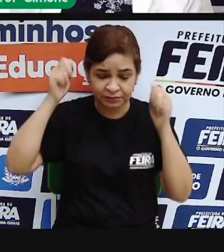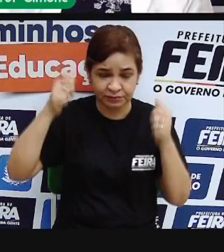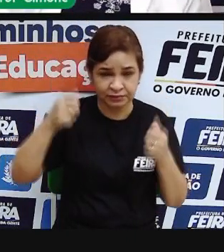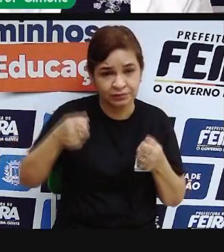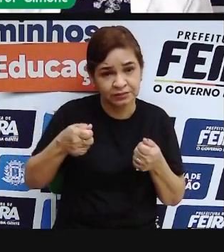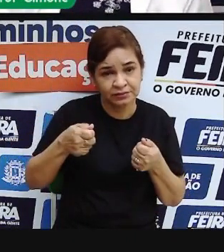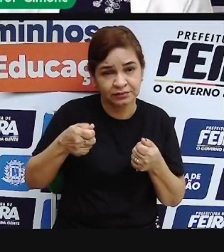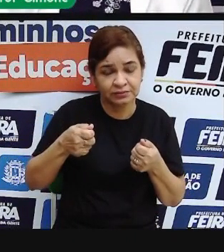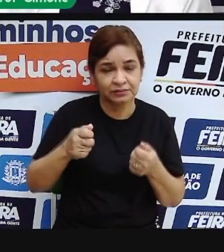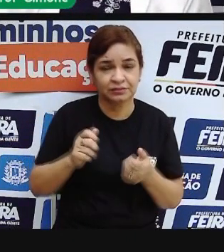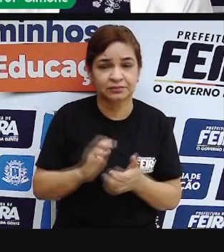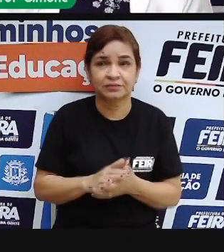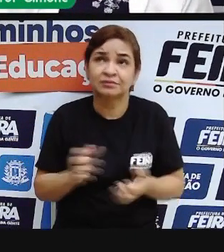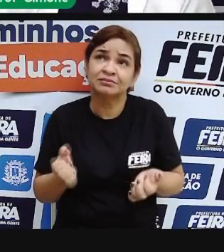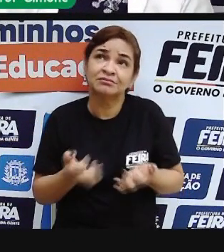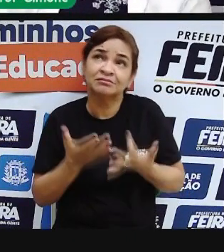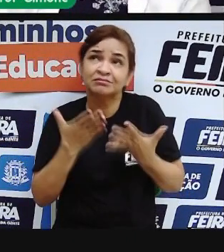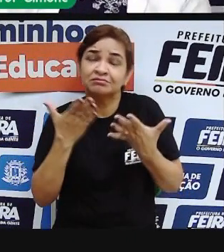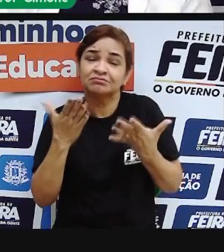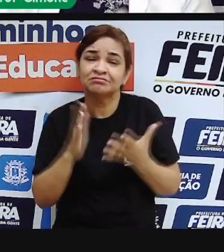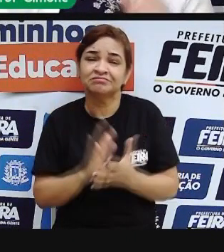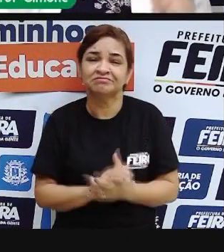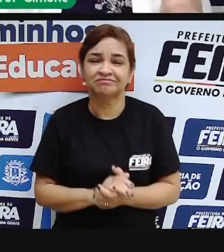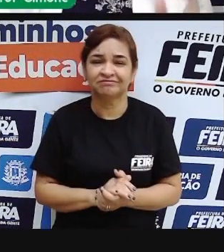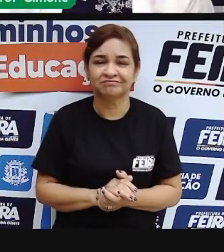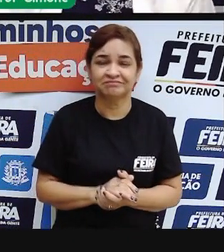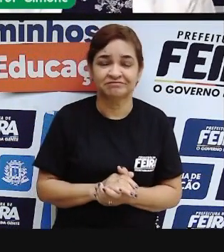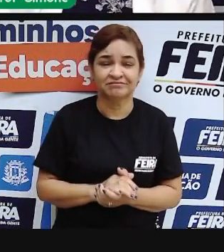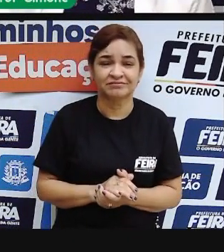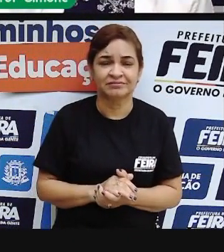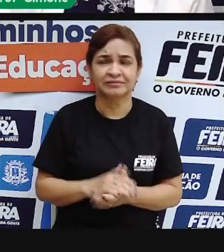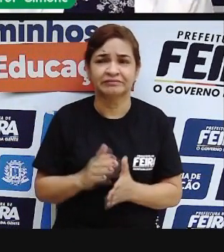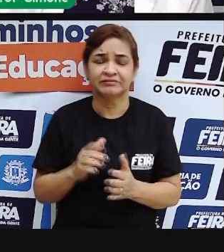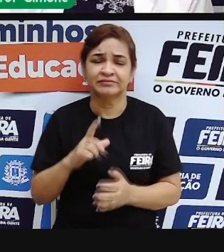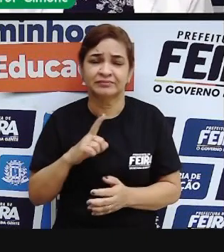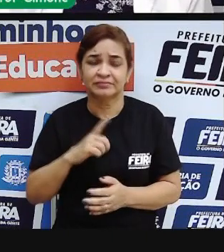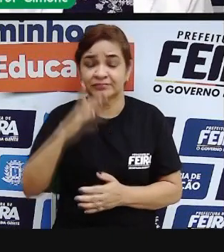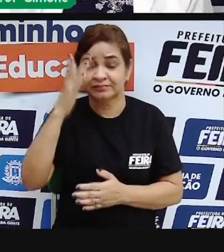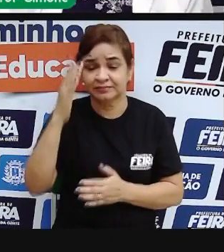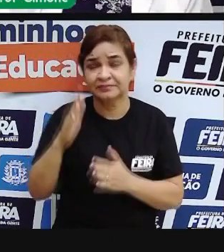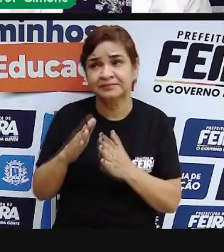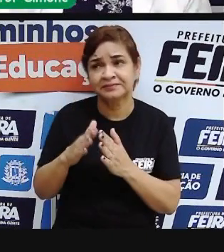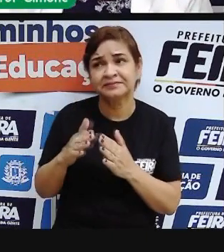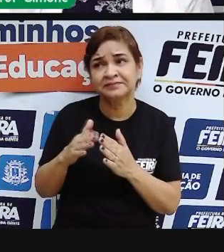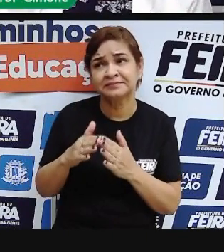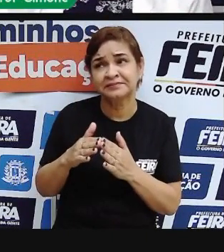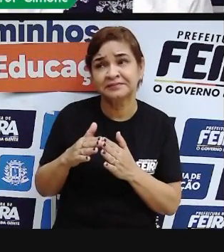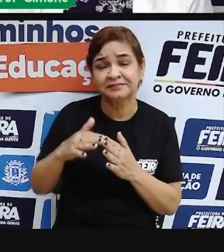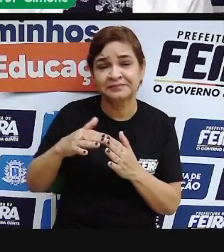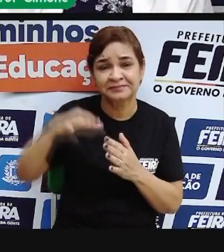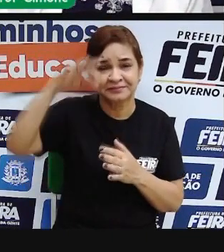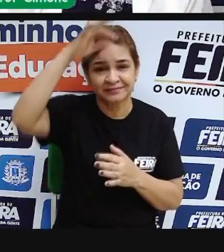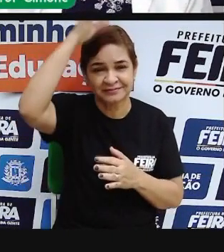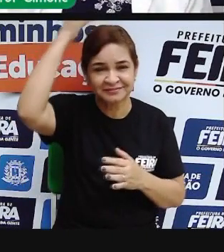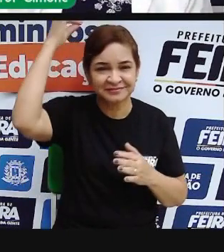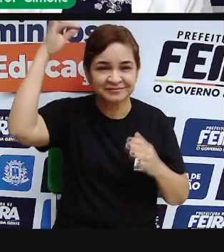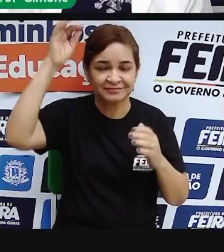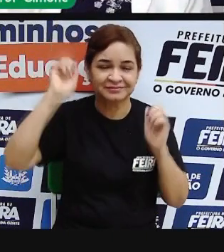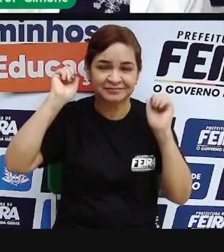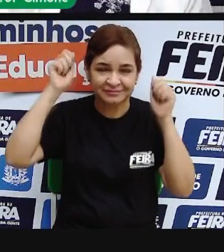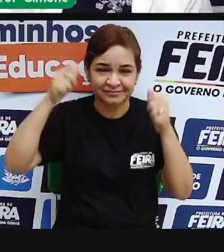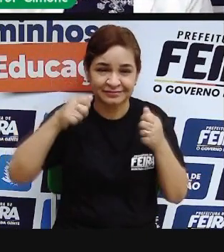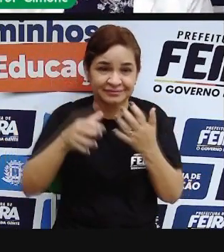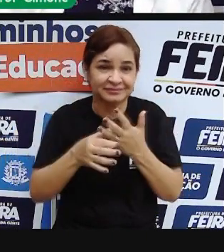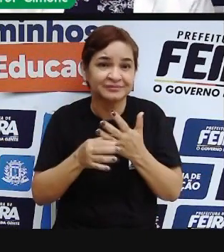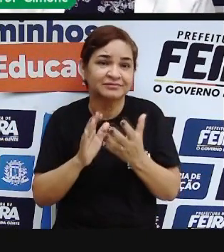Antônio, né? Fazer trezena. Tem muita gente que faz pedido de casamento a Santo Antônio nessa época.